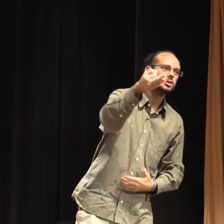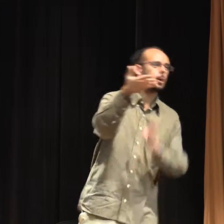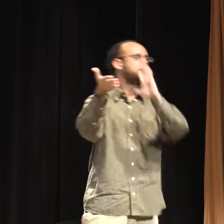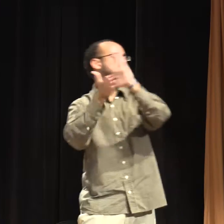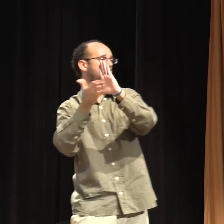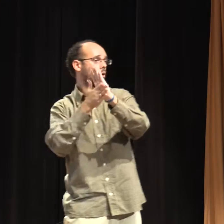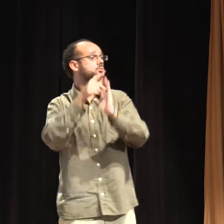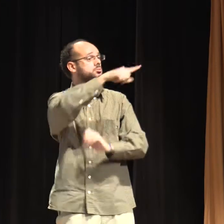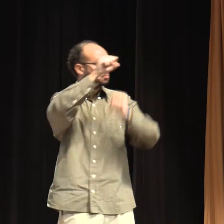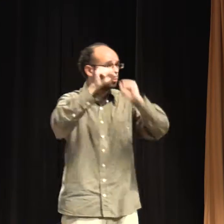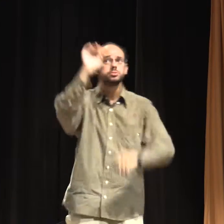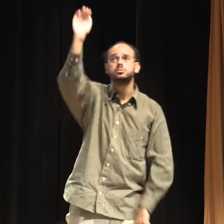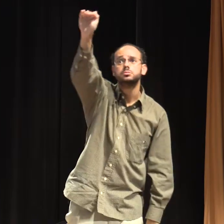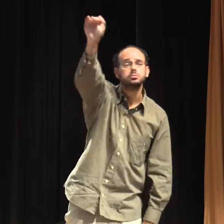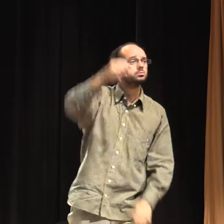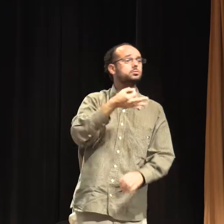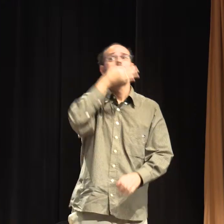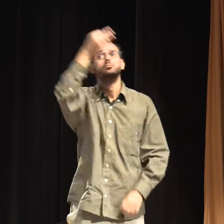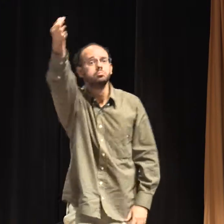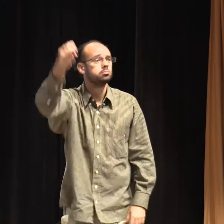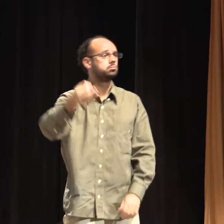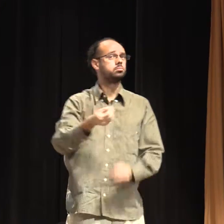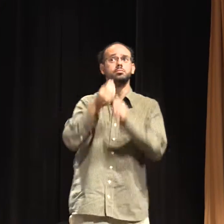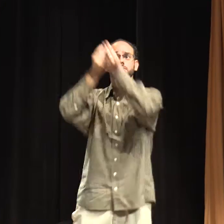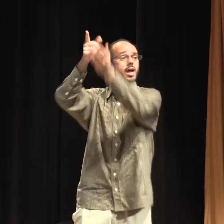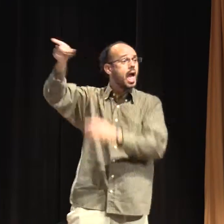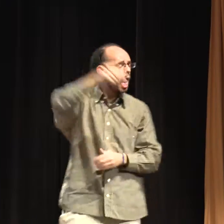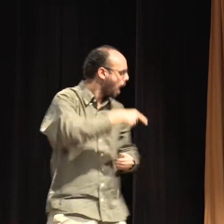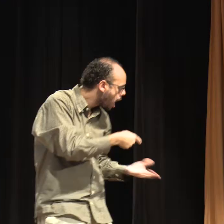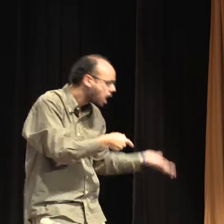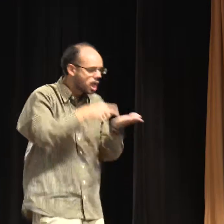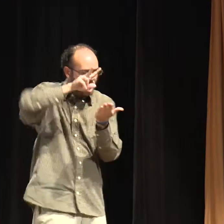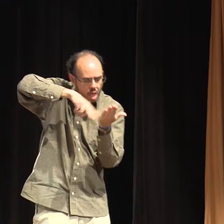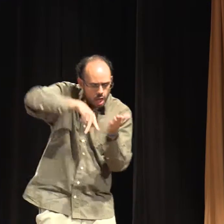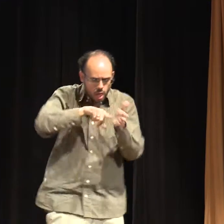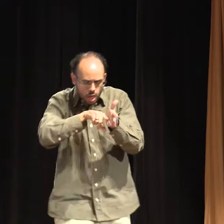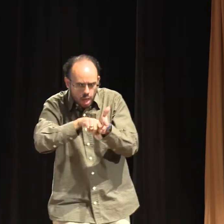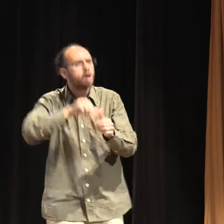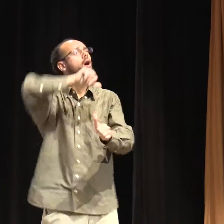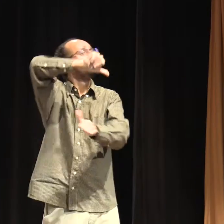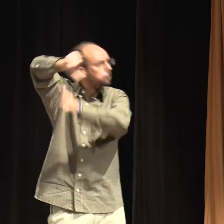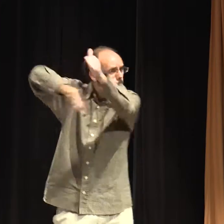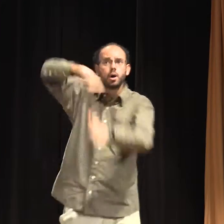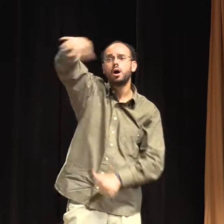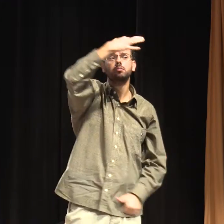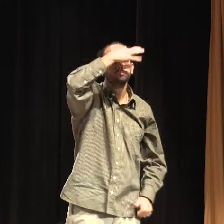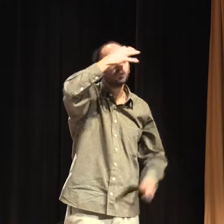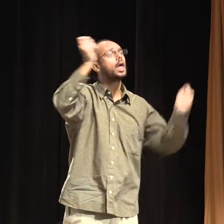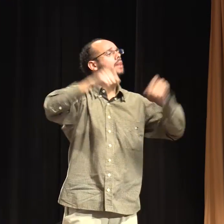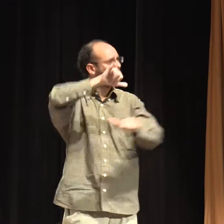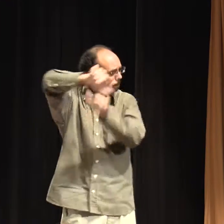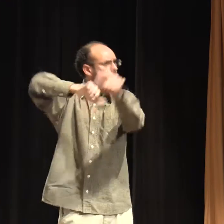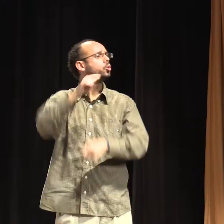Foram 270 ouvidorias, onde lá são abertas as opiniões e tudo